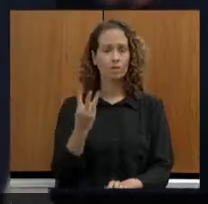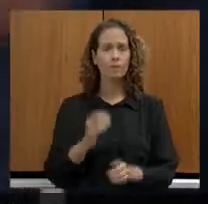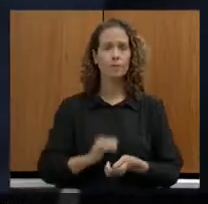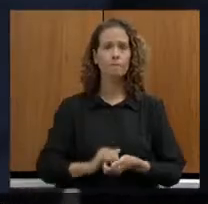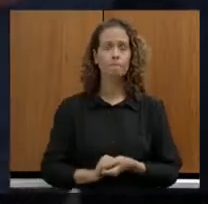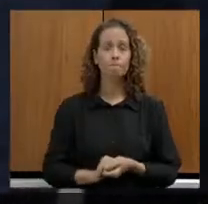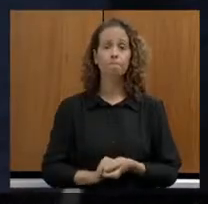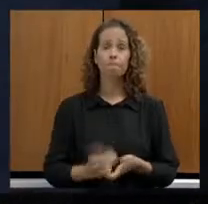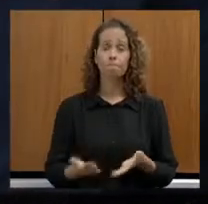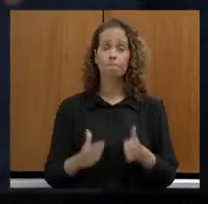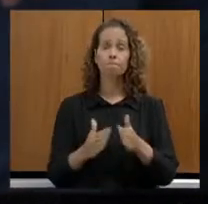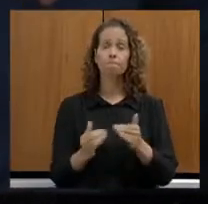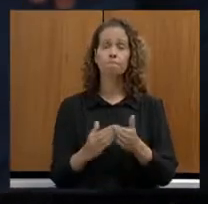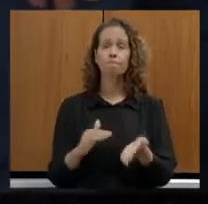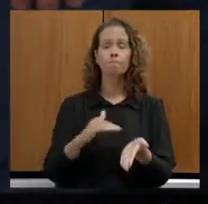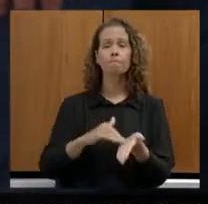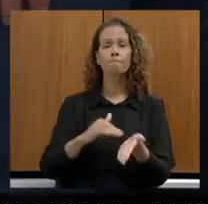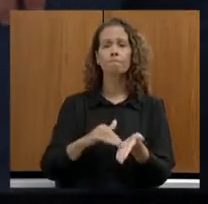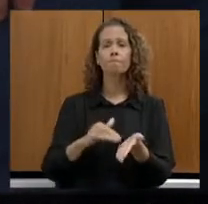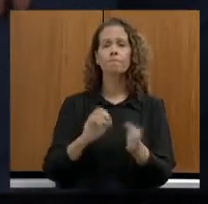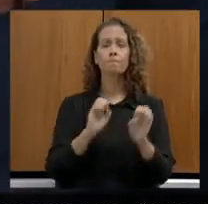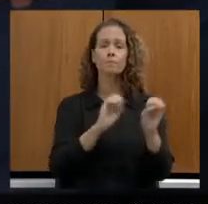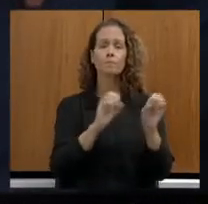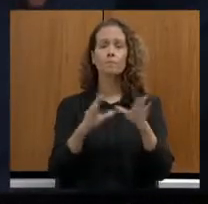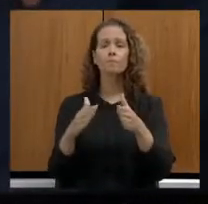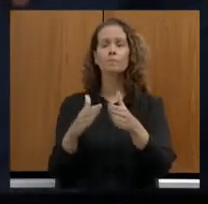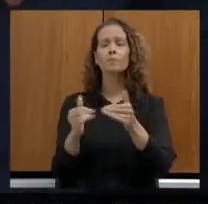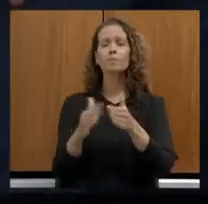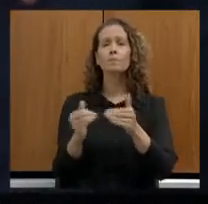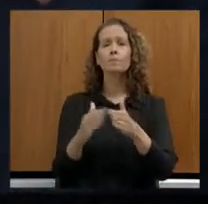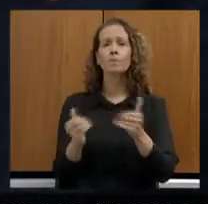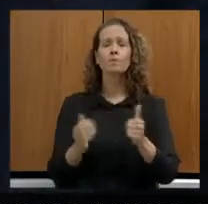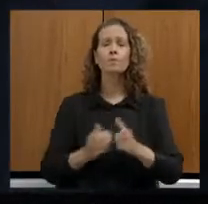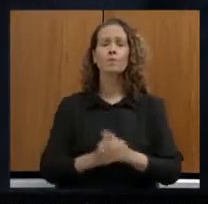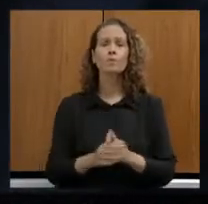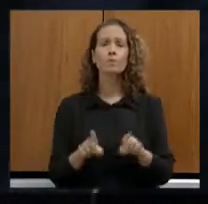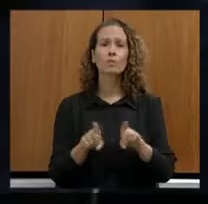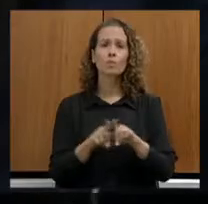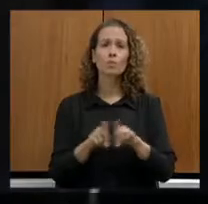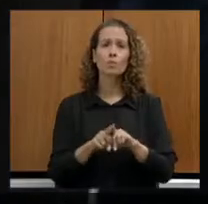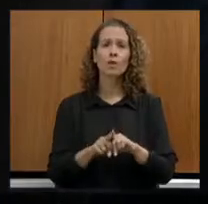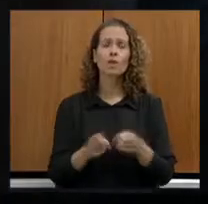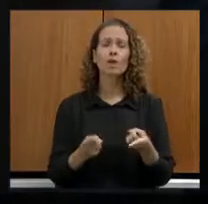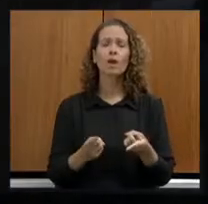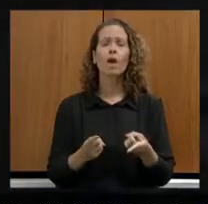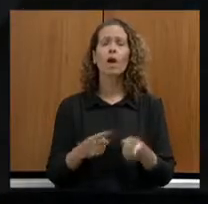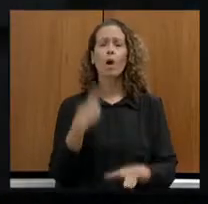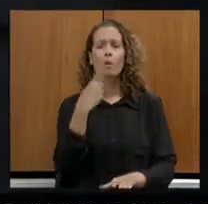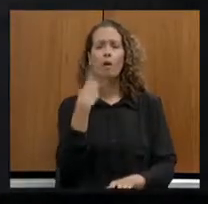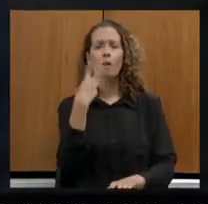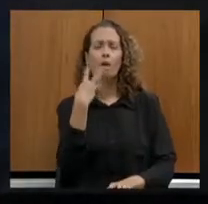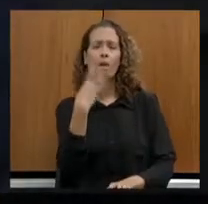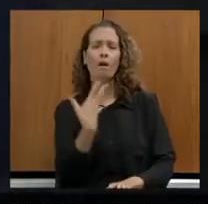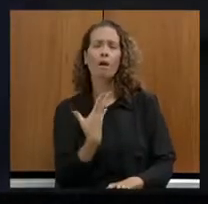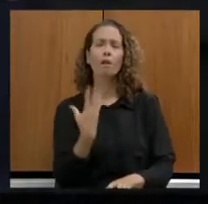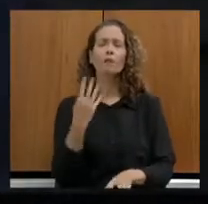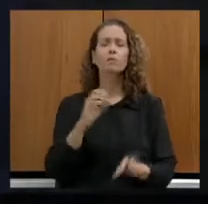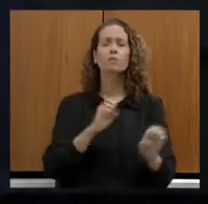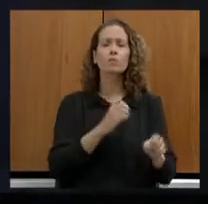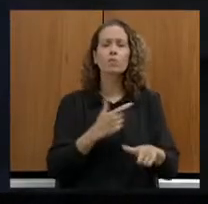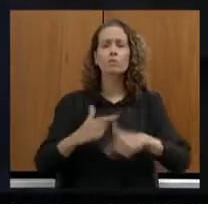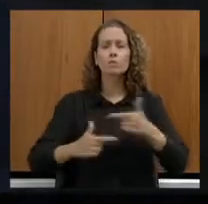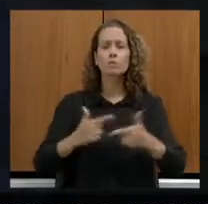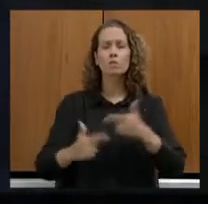encaminhada à secretaria estado educação pedir providências para que Alone a determinação de reposição da carga horária das auxiliares de serviços à educação